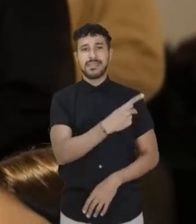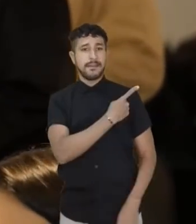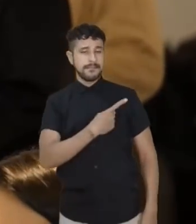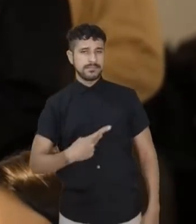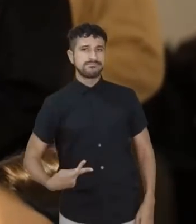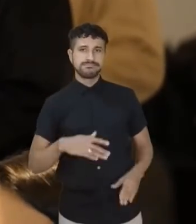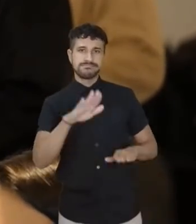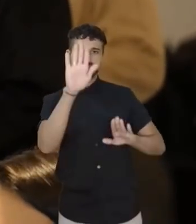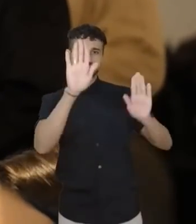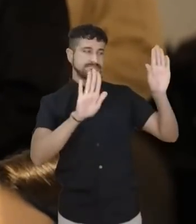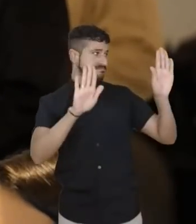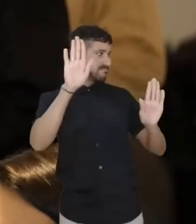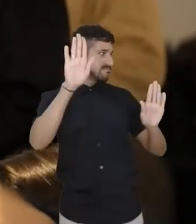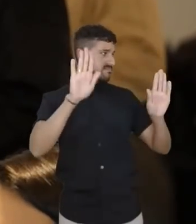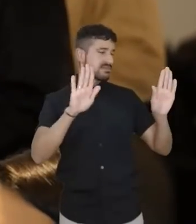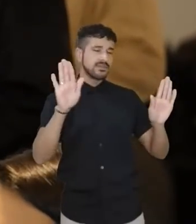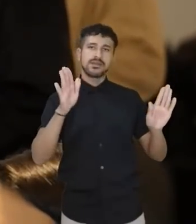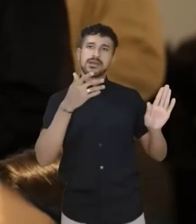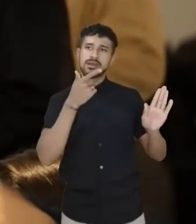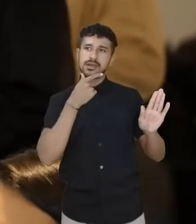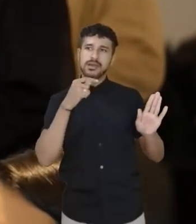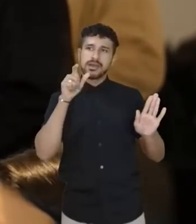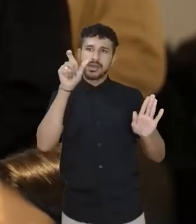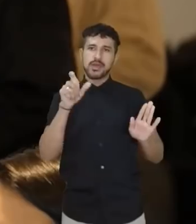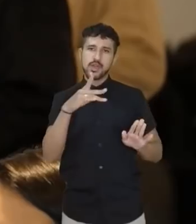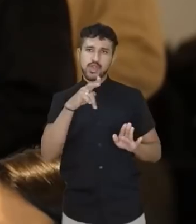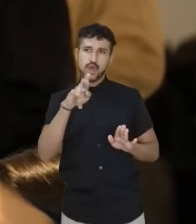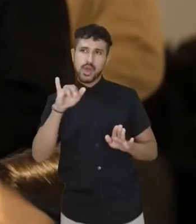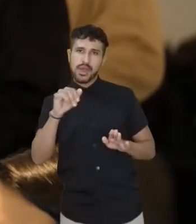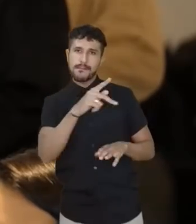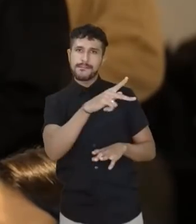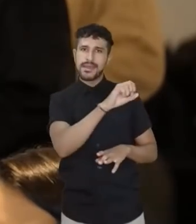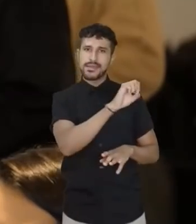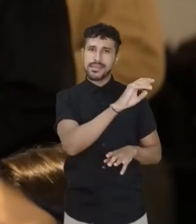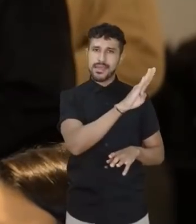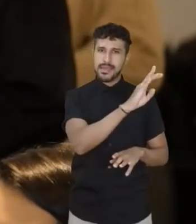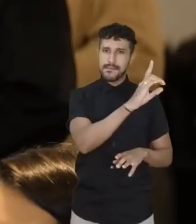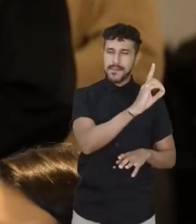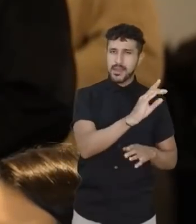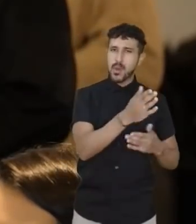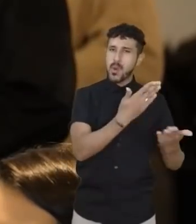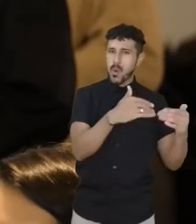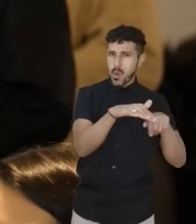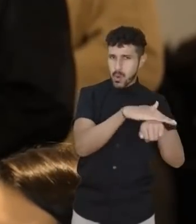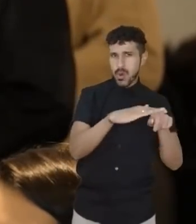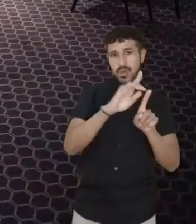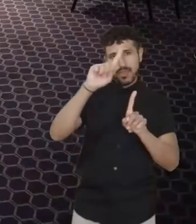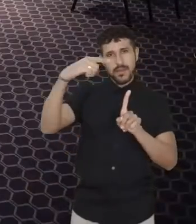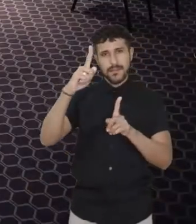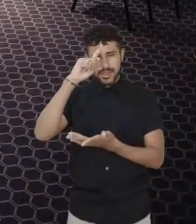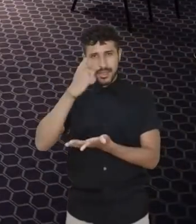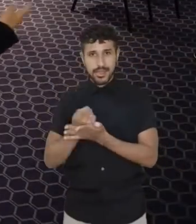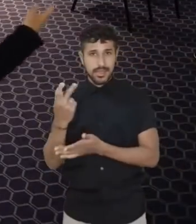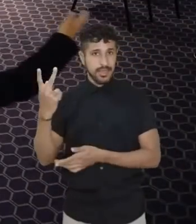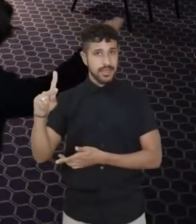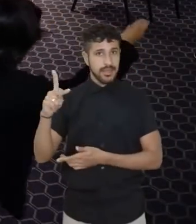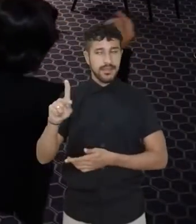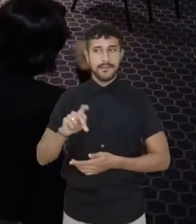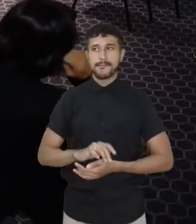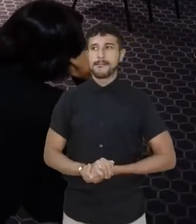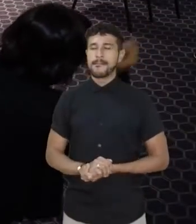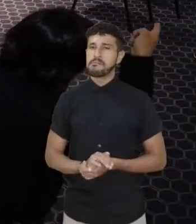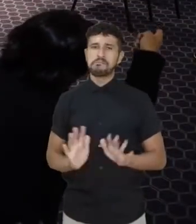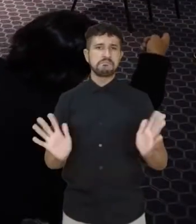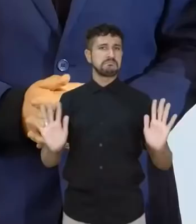vocês vão procurar o Dória e o PSDB para conversar depois dessa decisão dele. Não